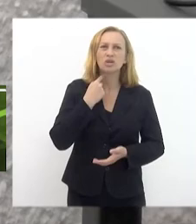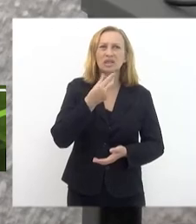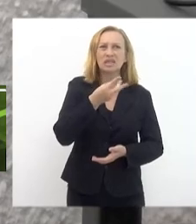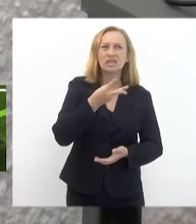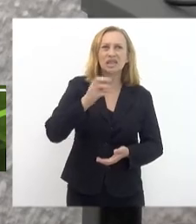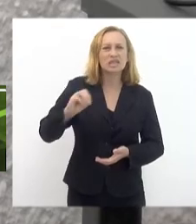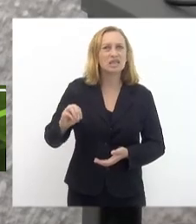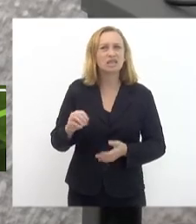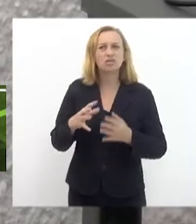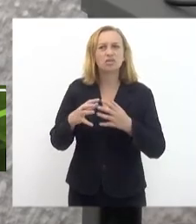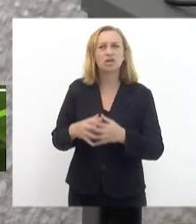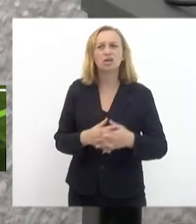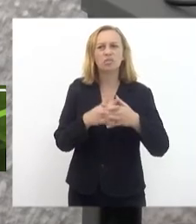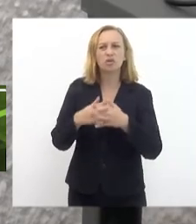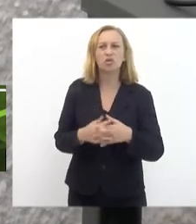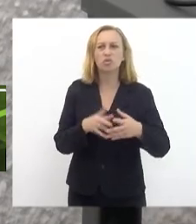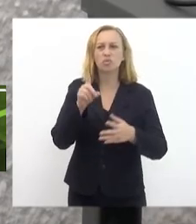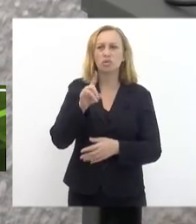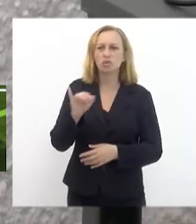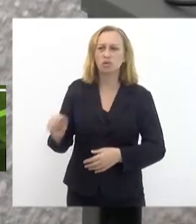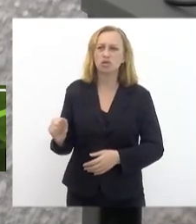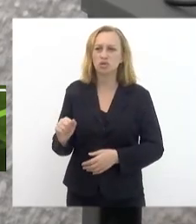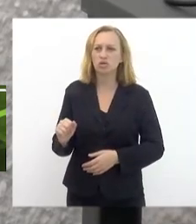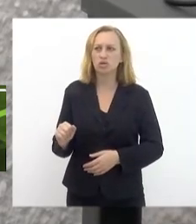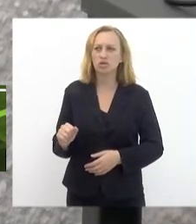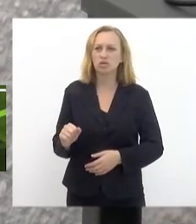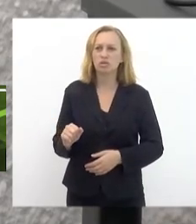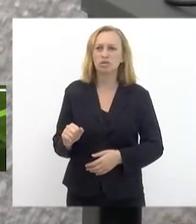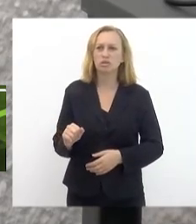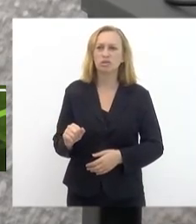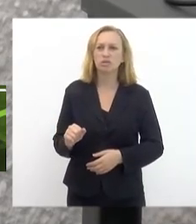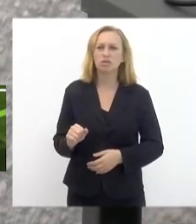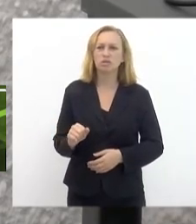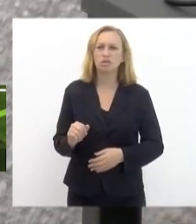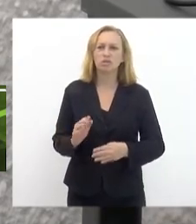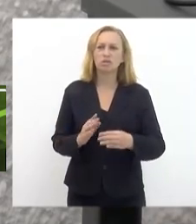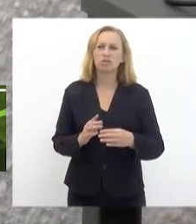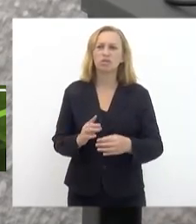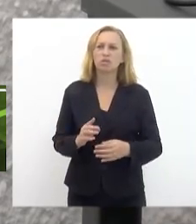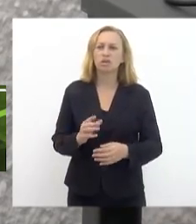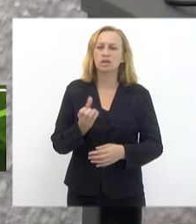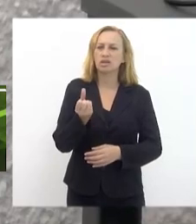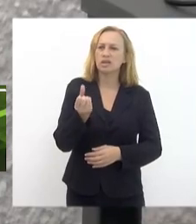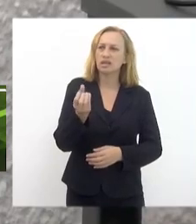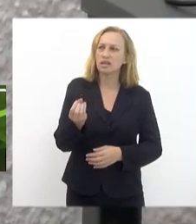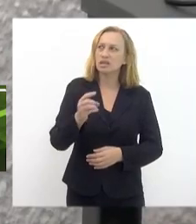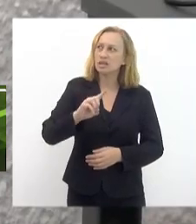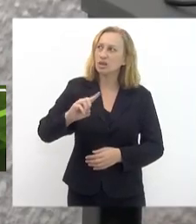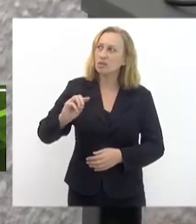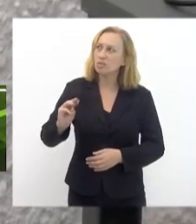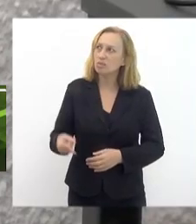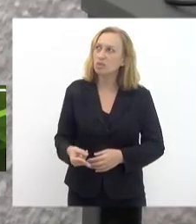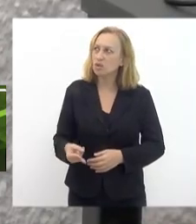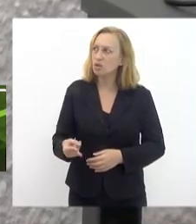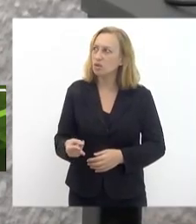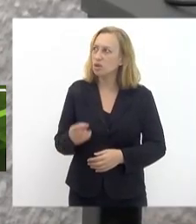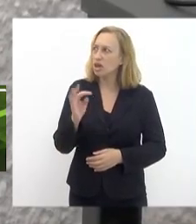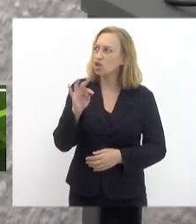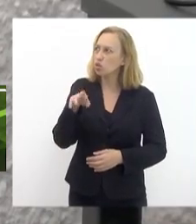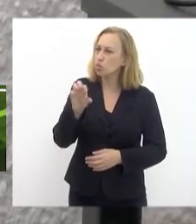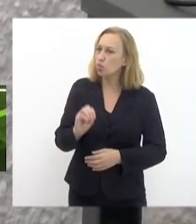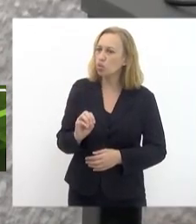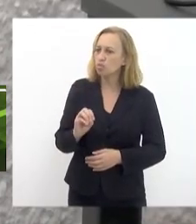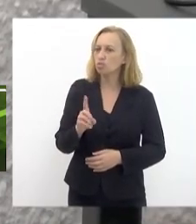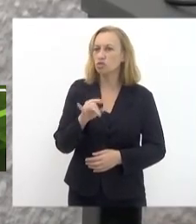de 15 toneladas de média você tem maior nós vamos superando a marca agora de 60 mil toneladas de entulho